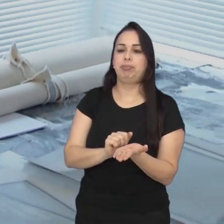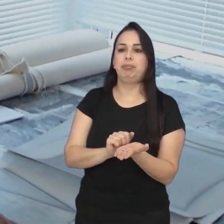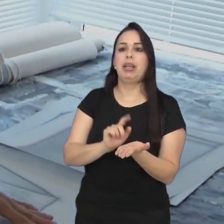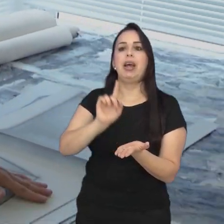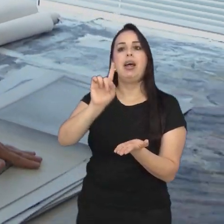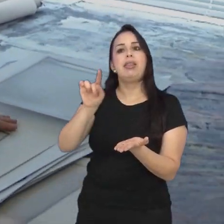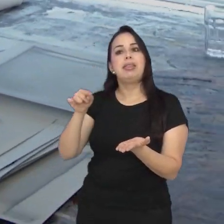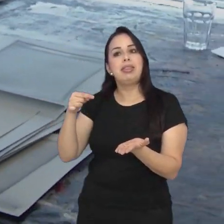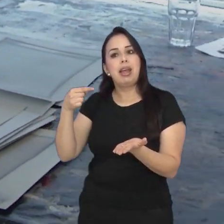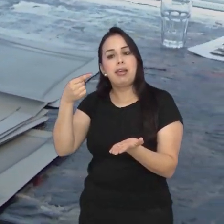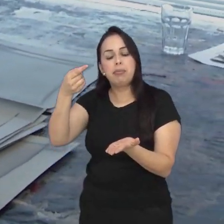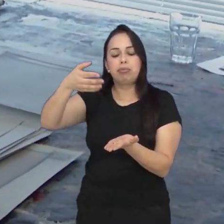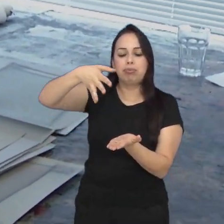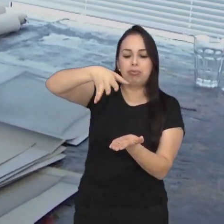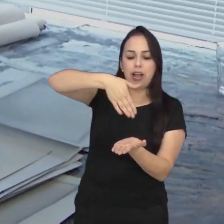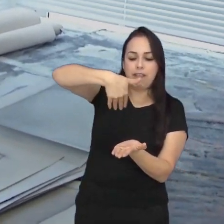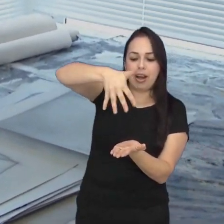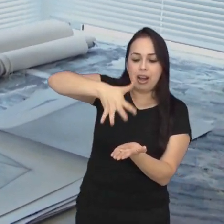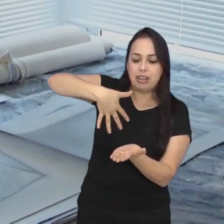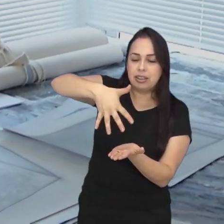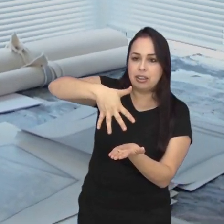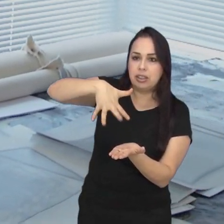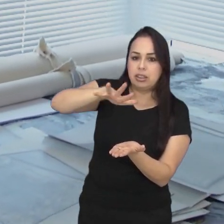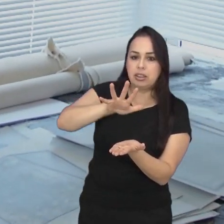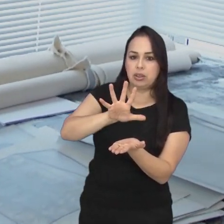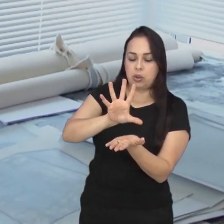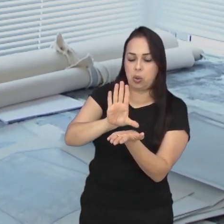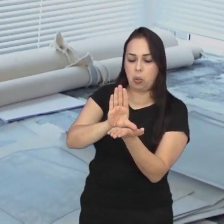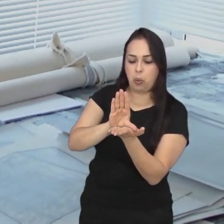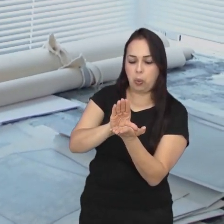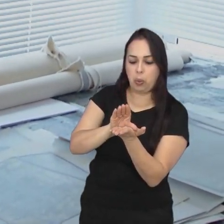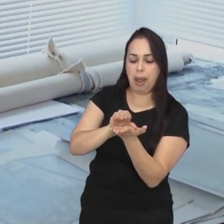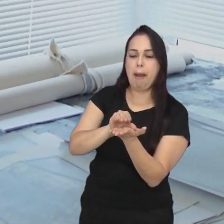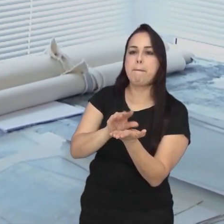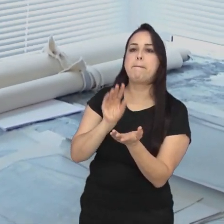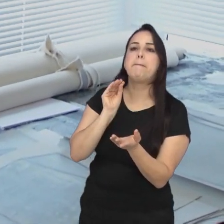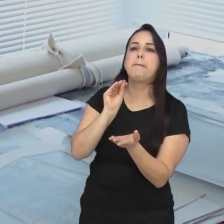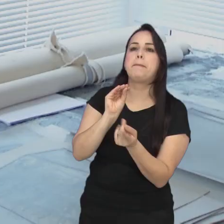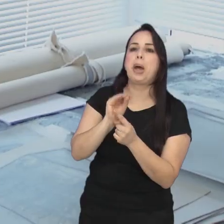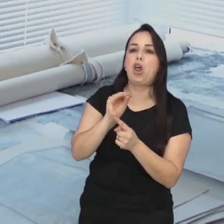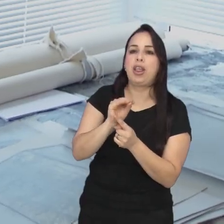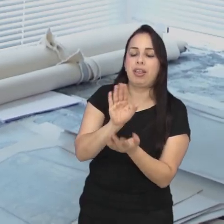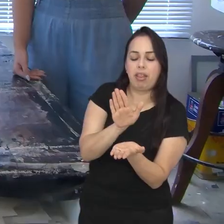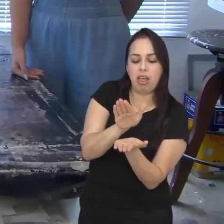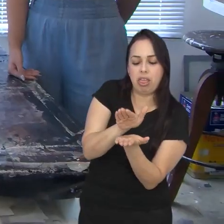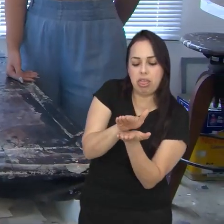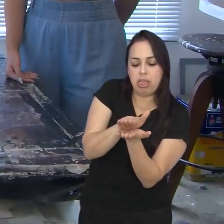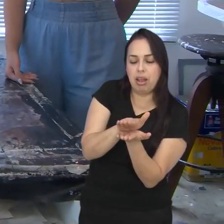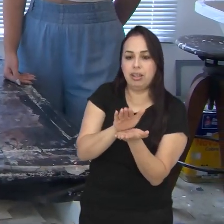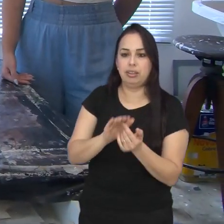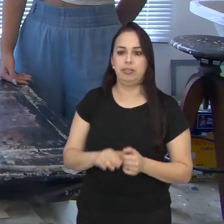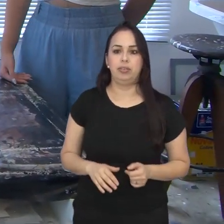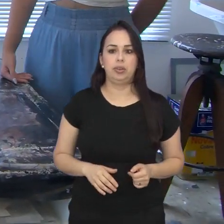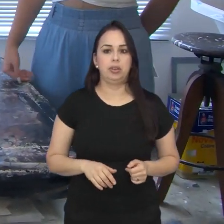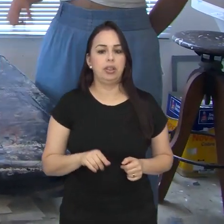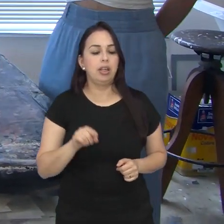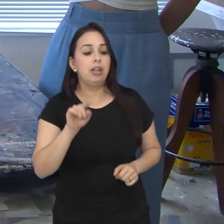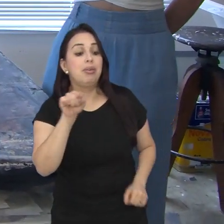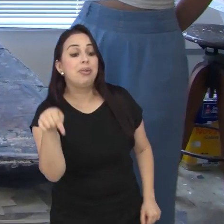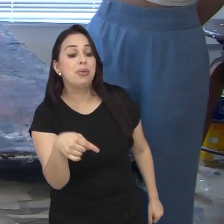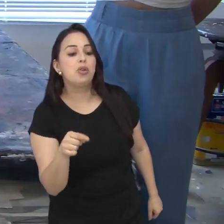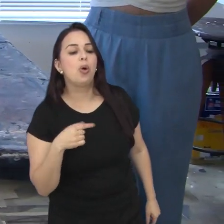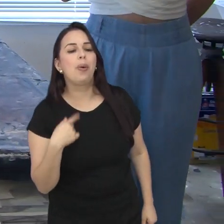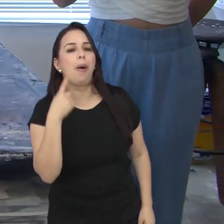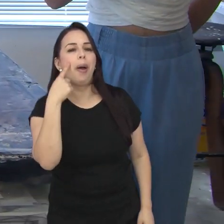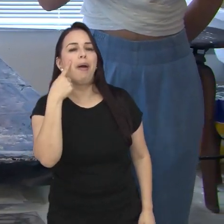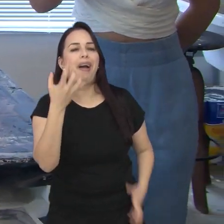depois verniz acrílico para dar uma proteção, né, no desenho. E